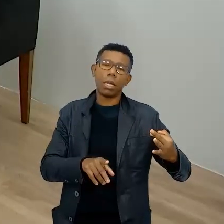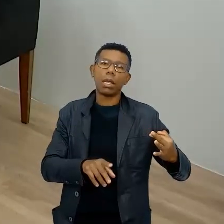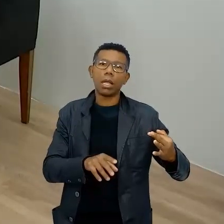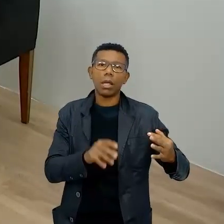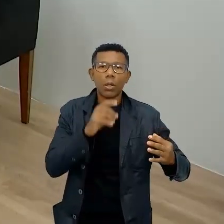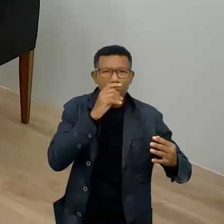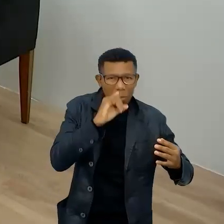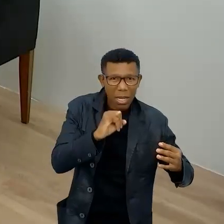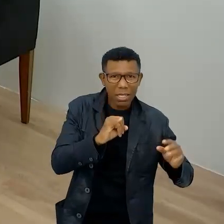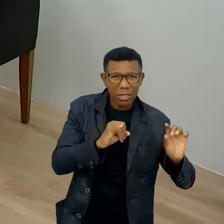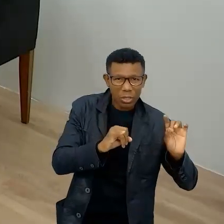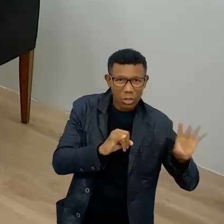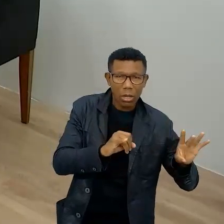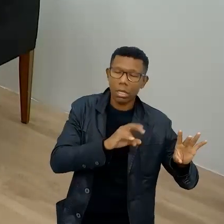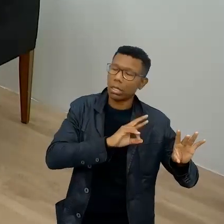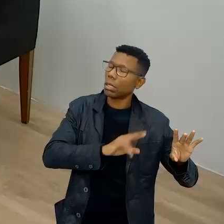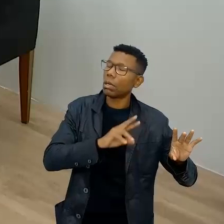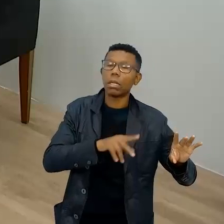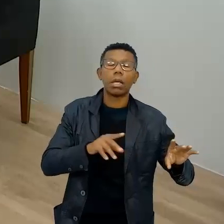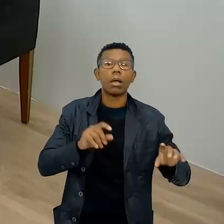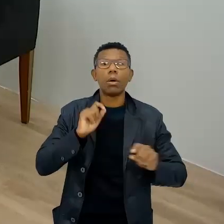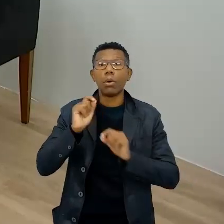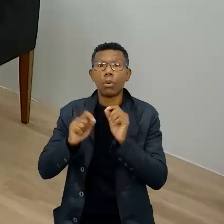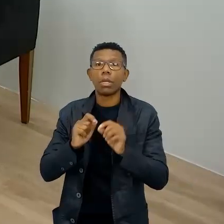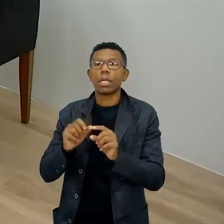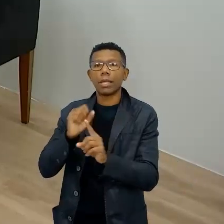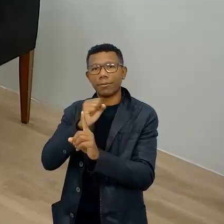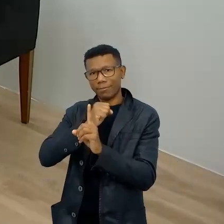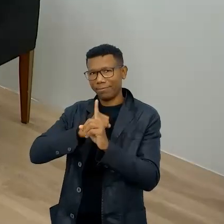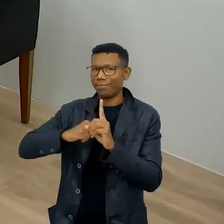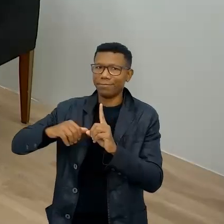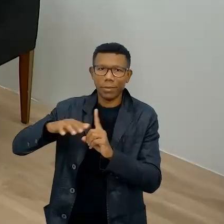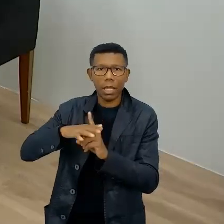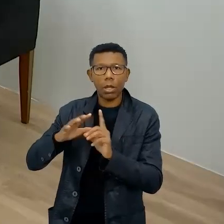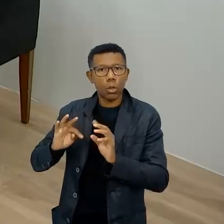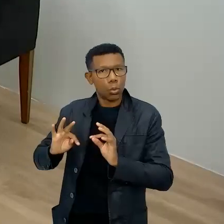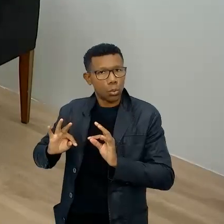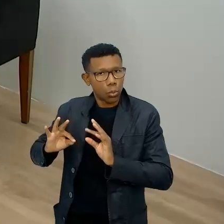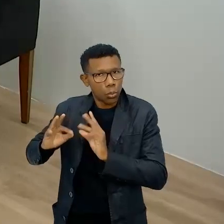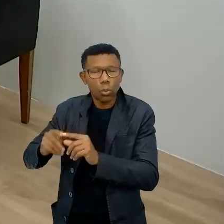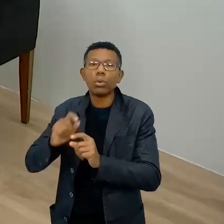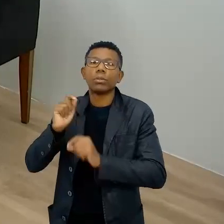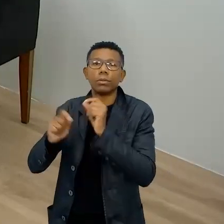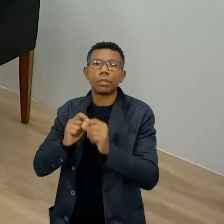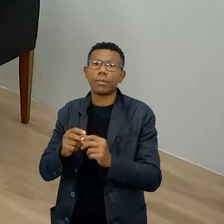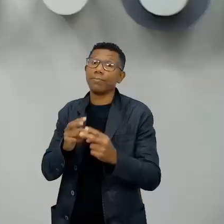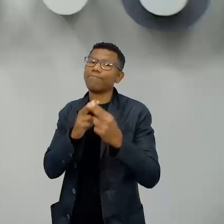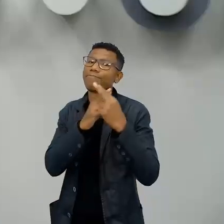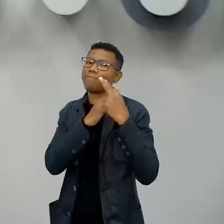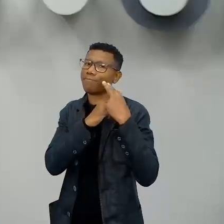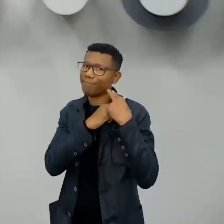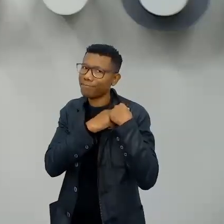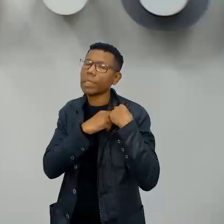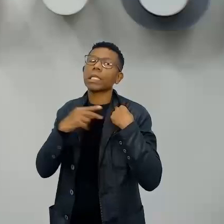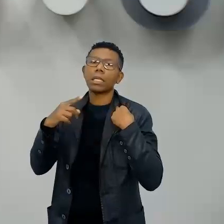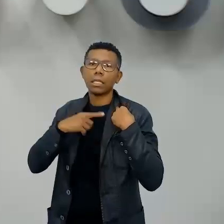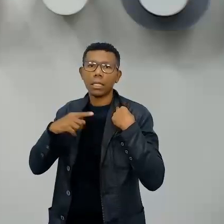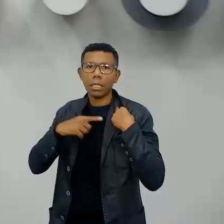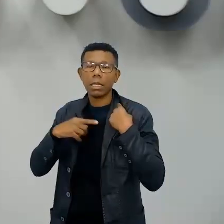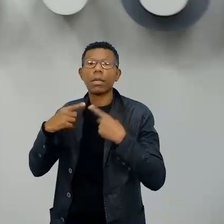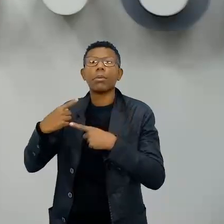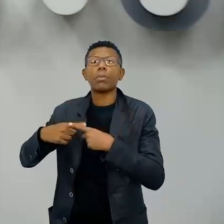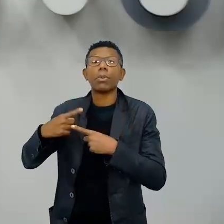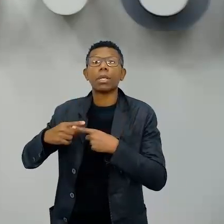claro. Toda a sociedade tem essa corresponsabilidade. Até porque quando nós avançarmos, a gente